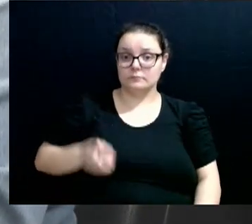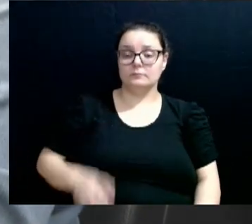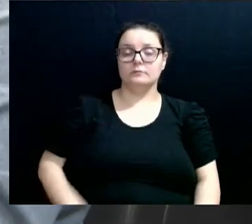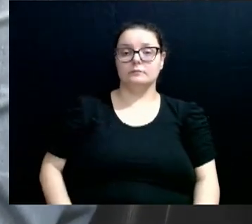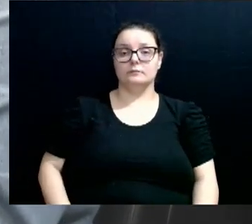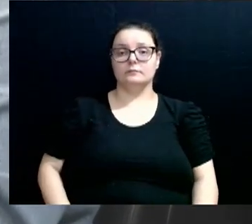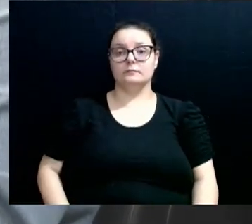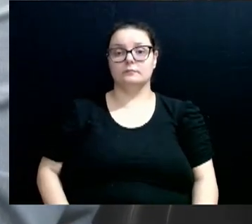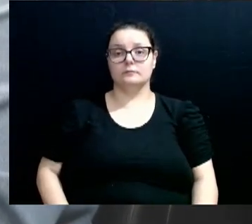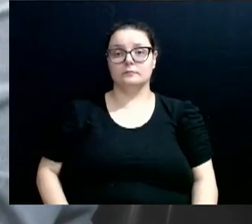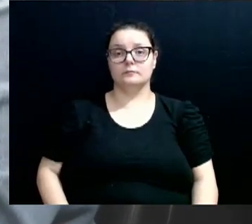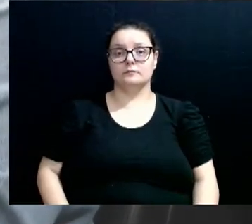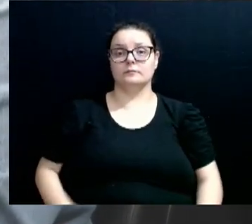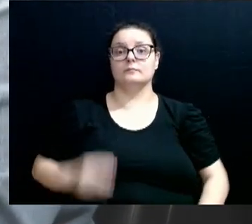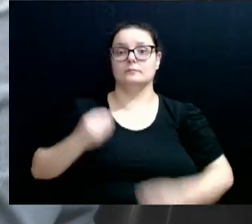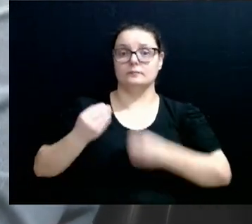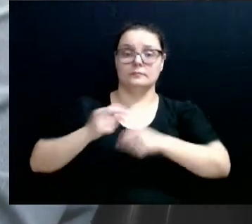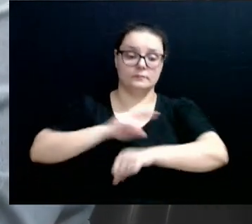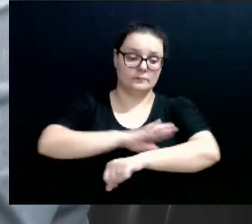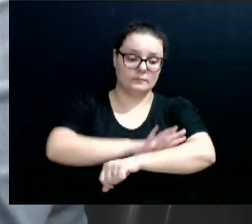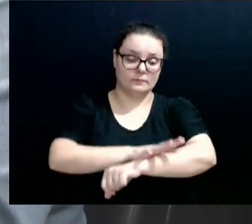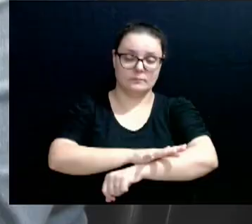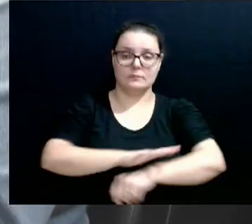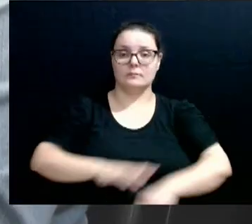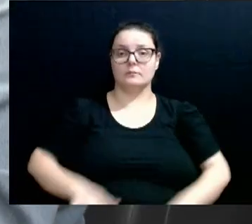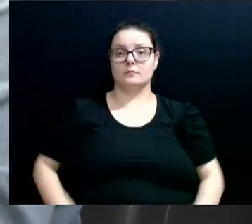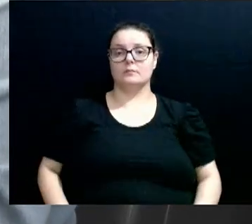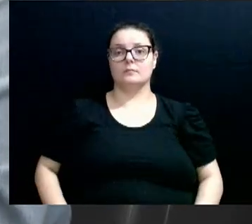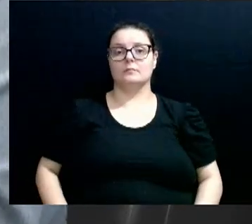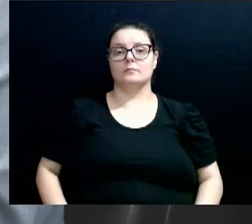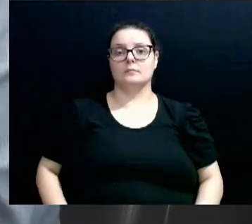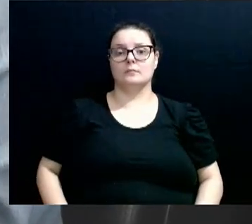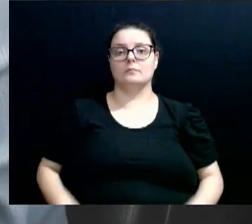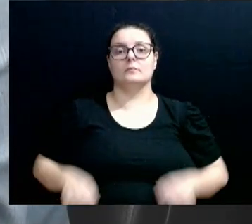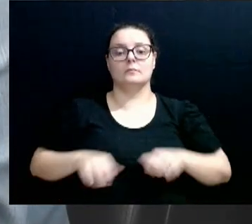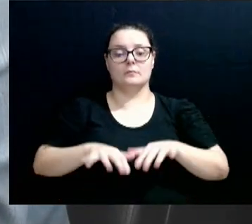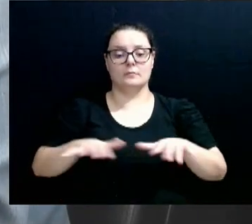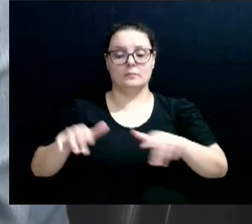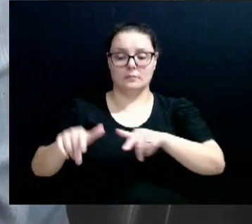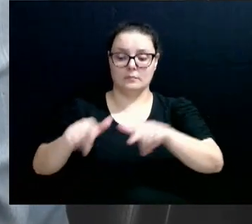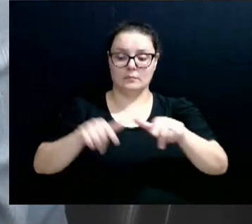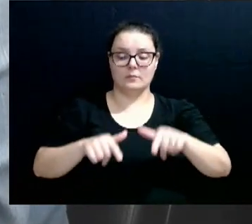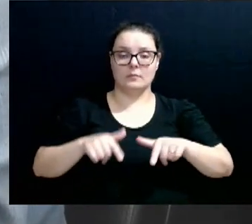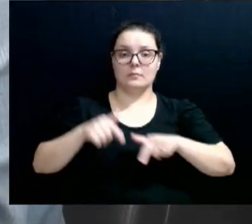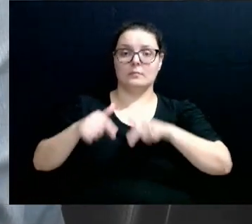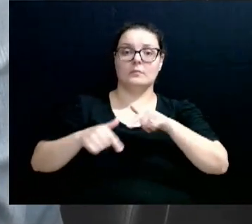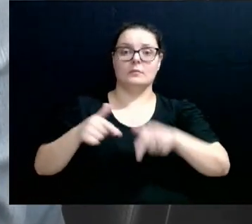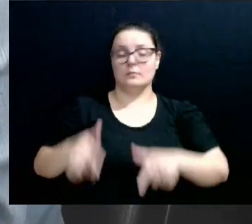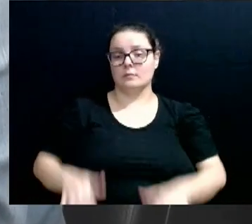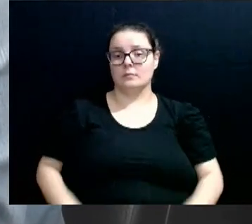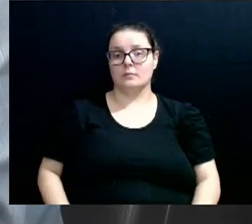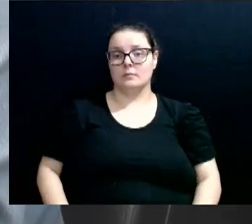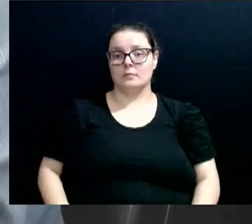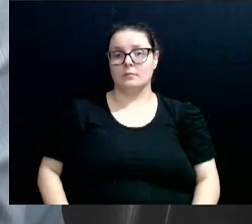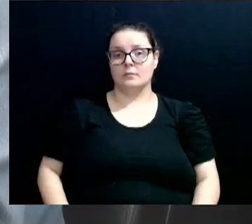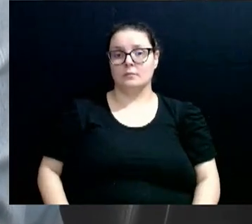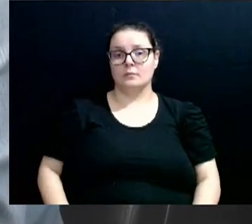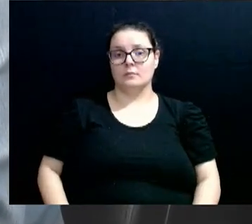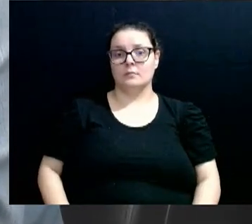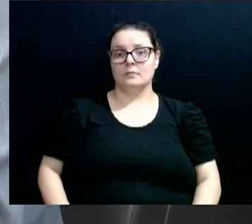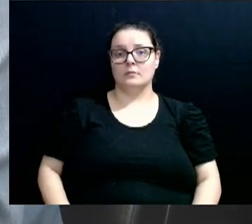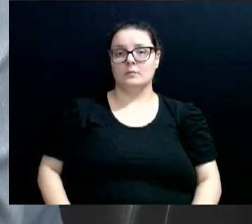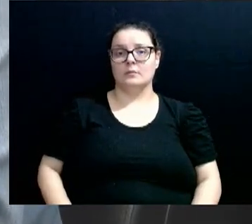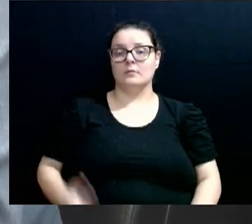é que o racismo ele ocorre no ambiente de trabalho. Então, há 2 meses a gente discutiu isso na Secretaria de Educação, em